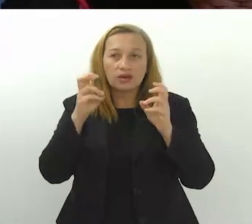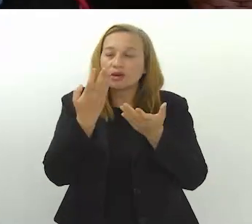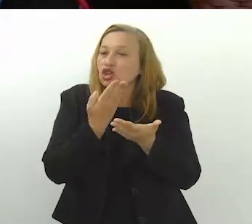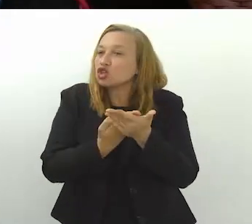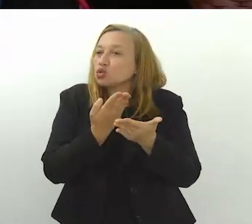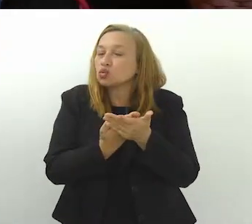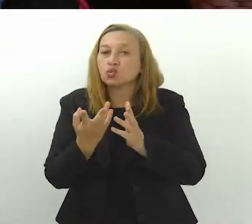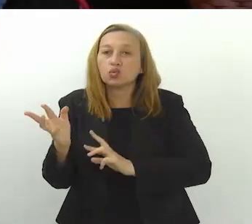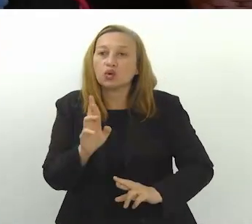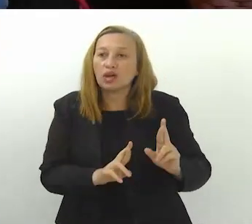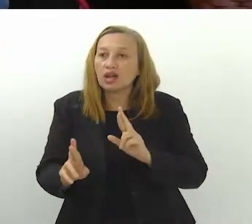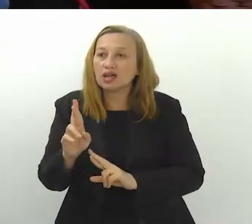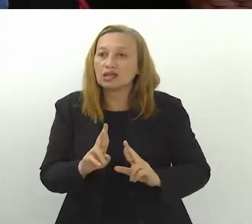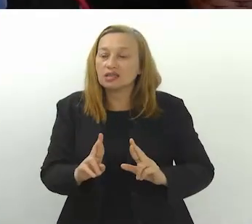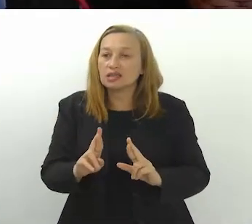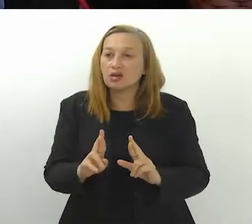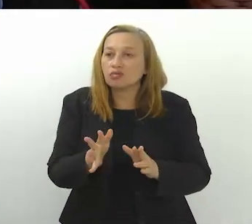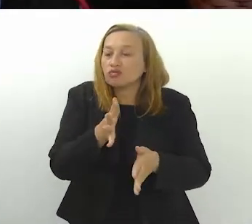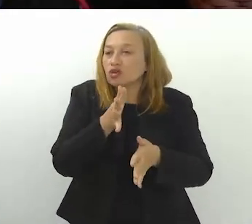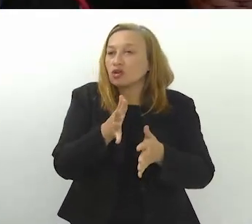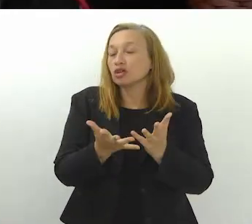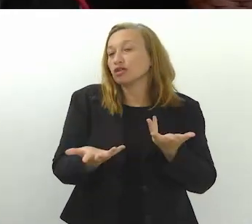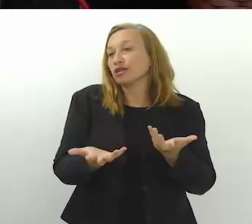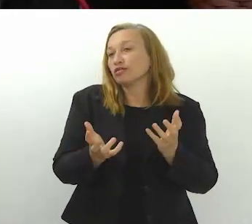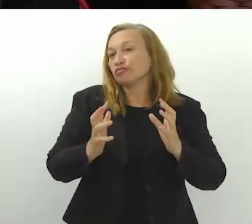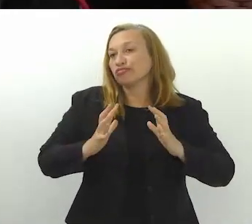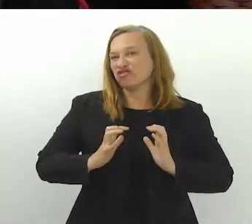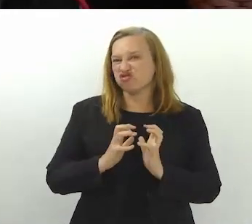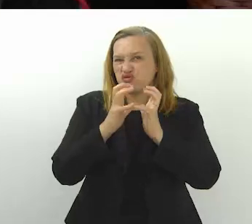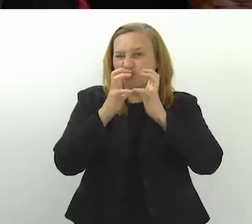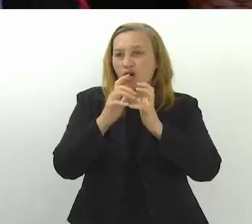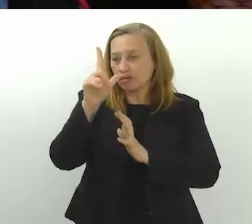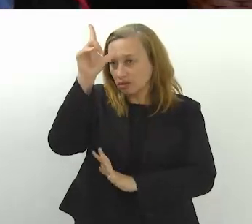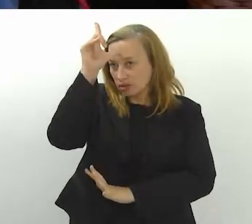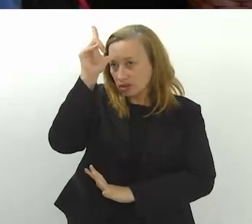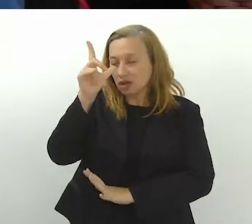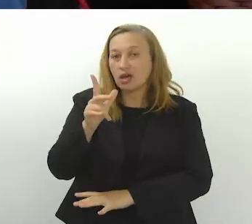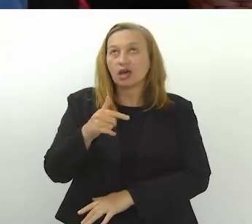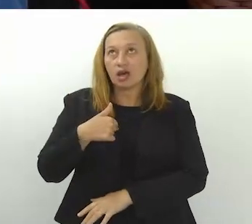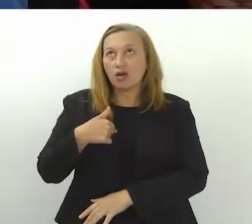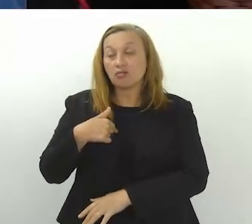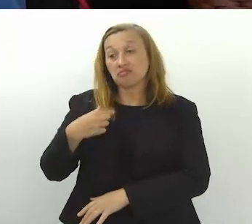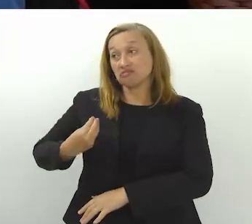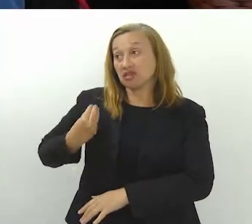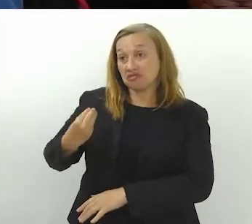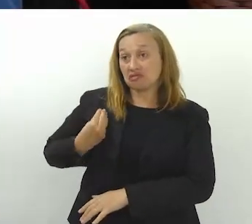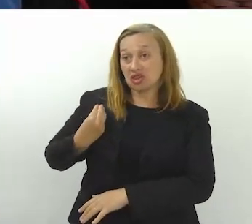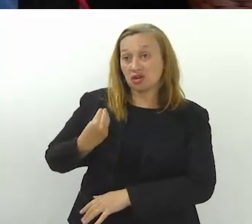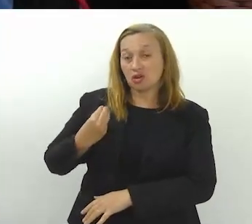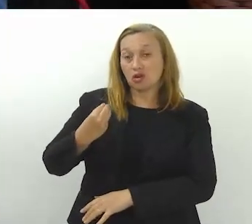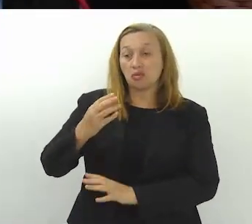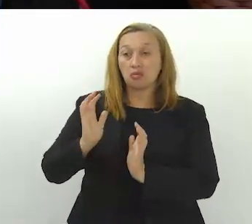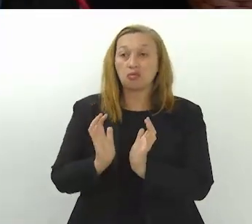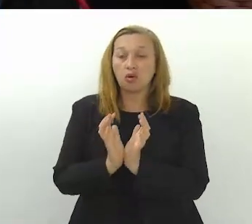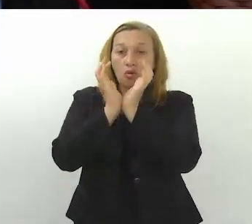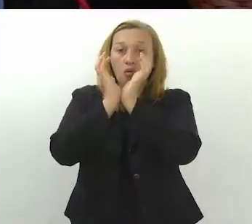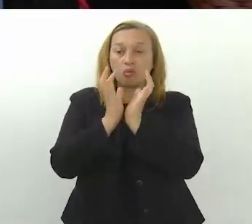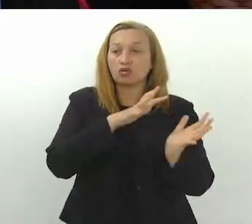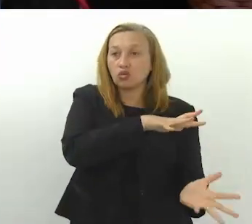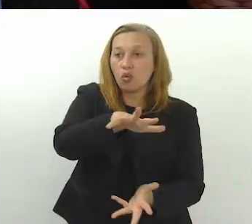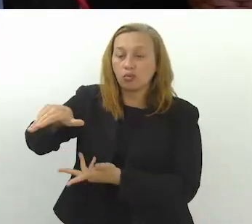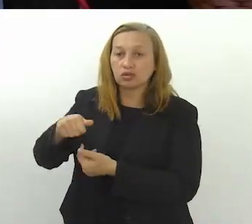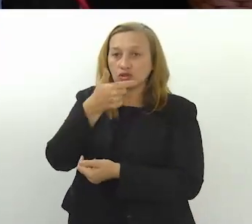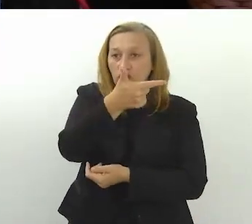estudo em relação ao caso dos conflitos na Alemanha. Eu passei por isso na Copa do Mundo de 2006, em Colônia.